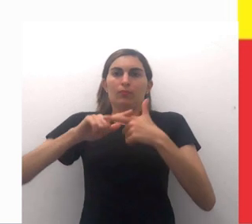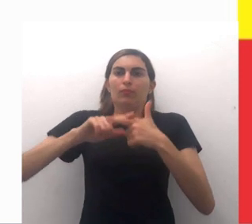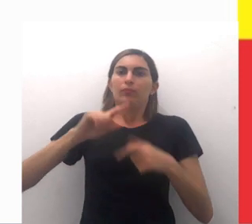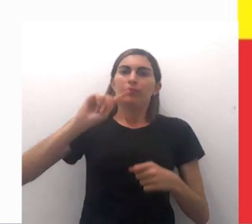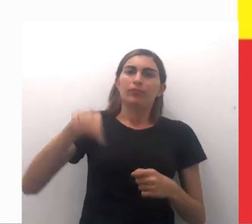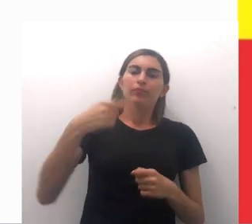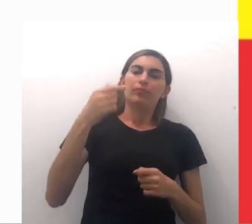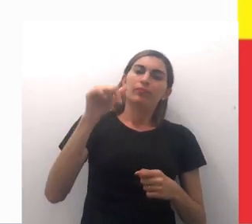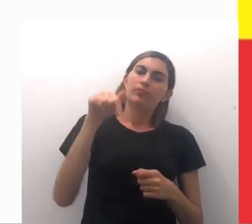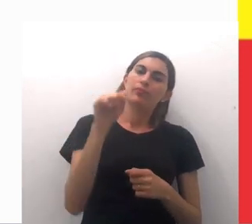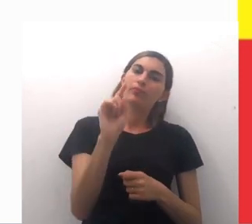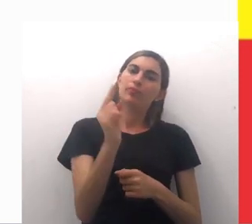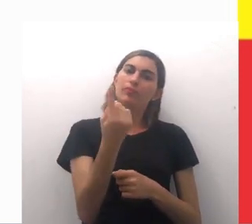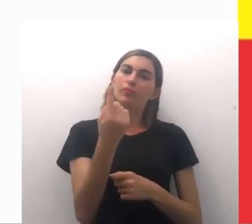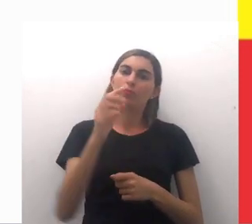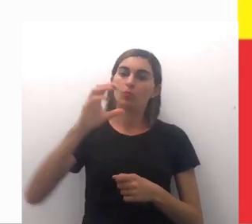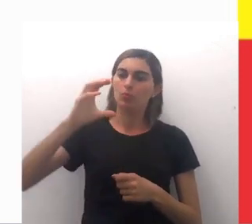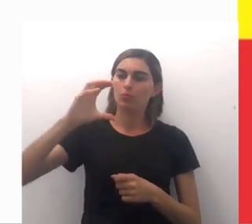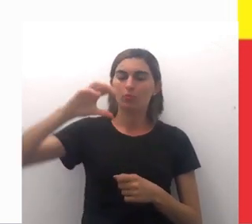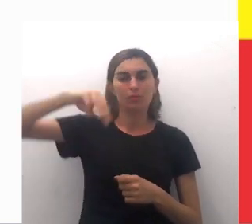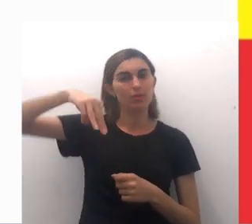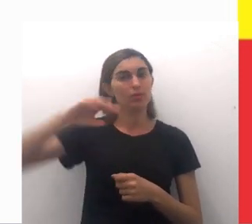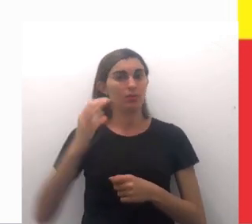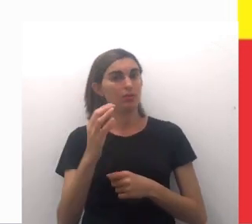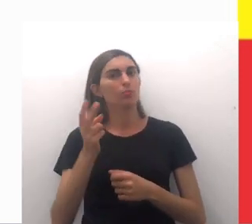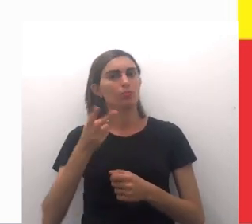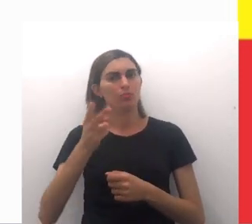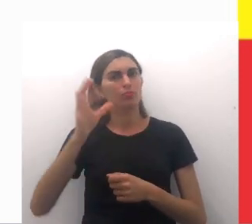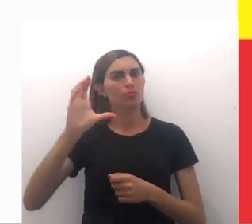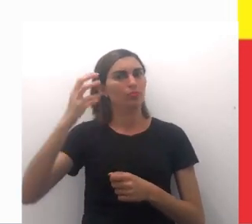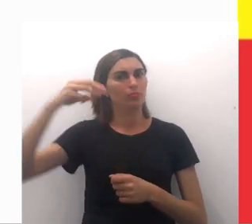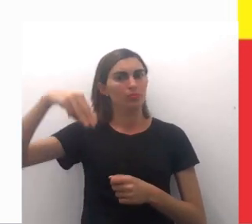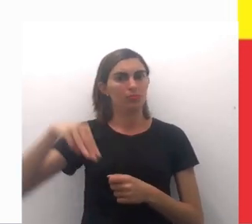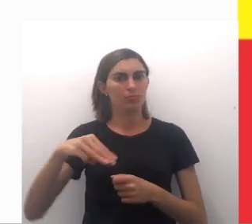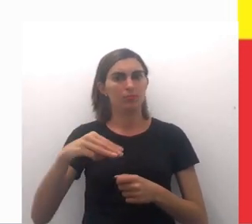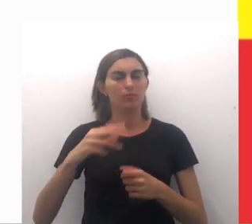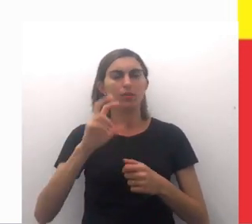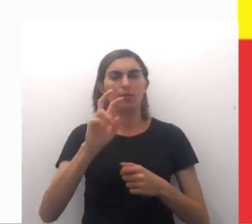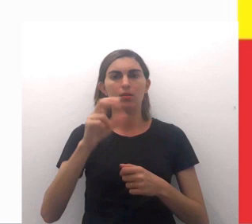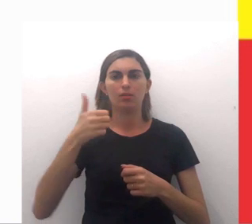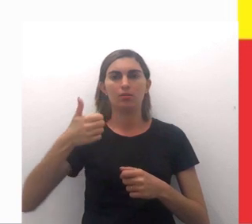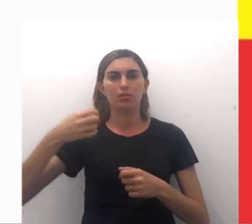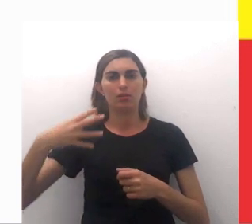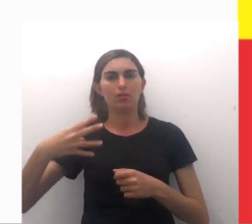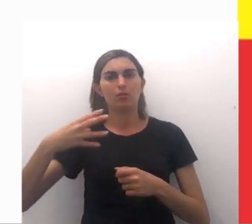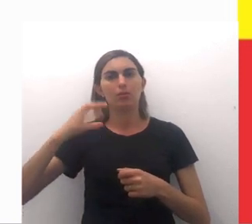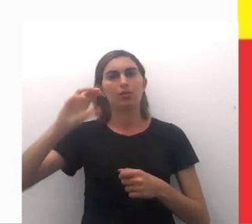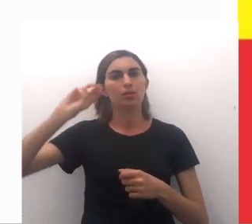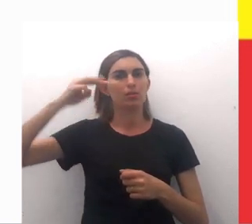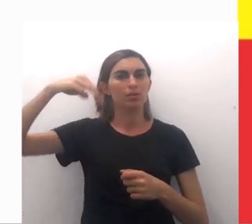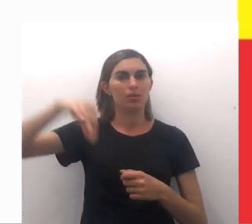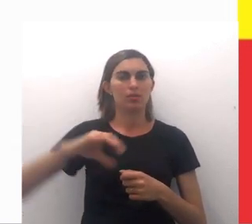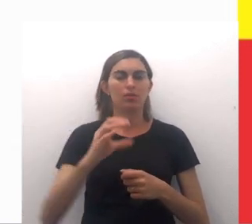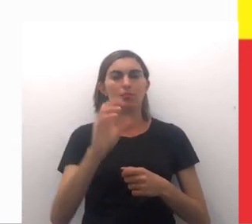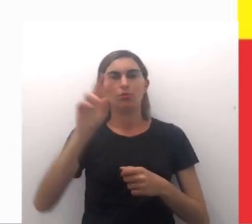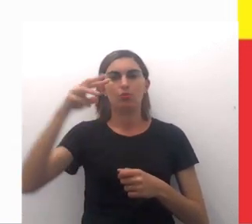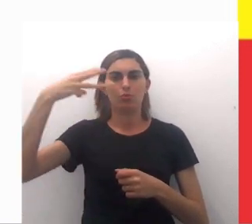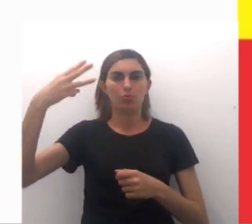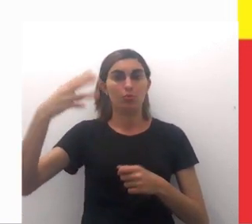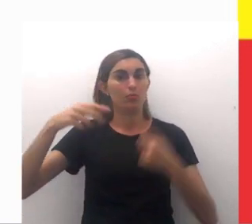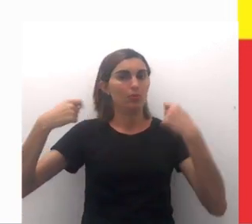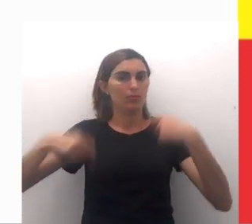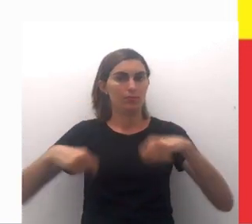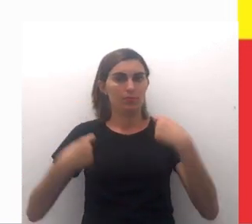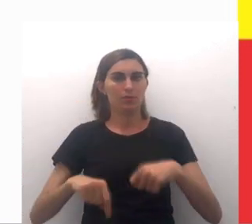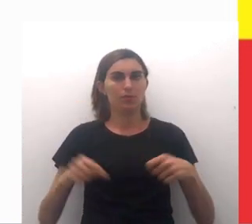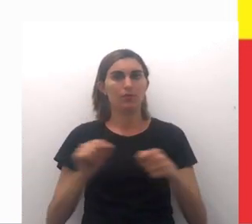514,71. Se está tudo em centímetro, o resultado vai ficar em centímetro. Então, 514 centímetro cúbico. Só que a